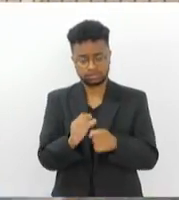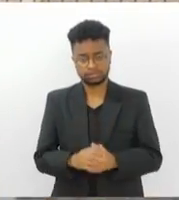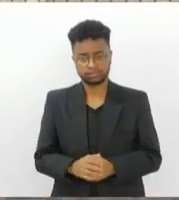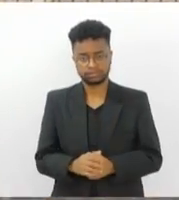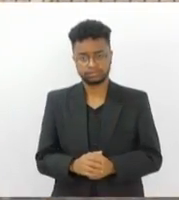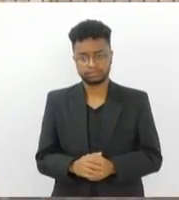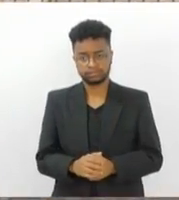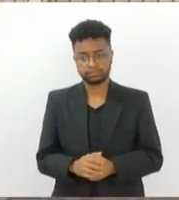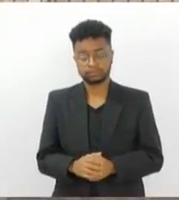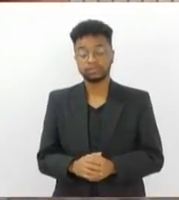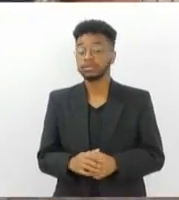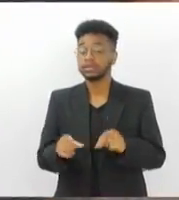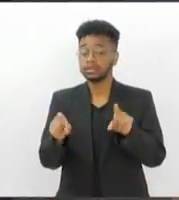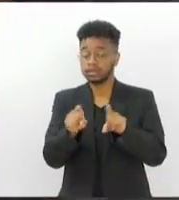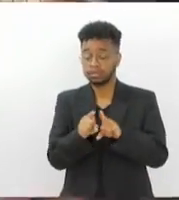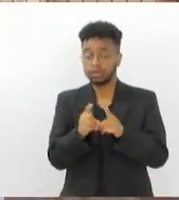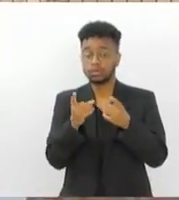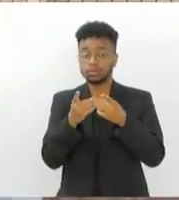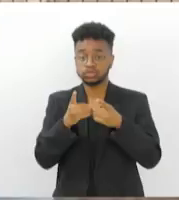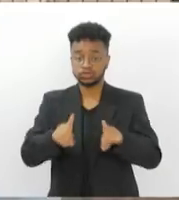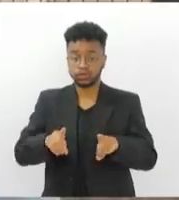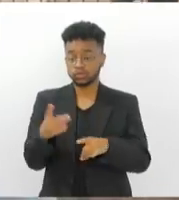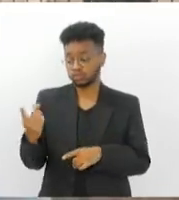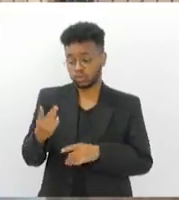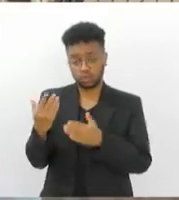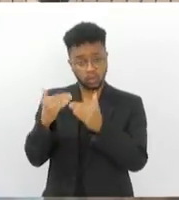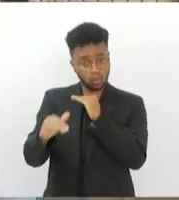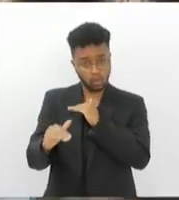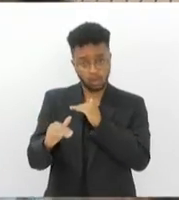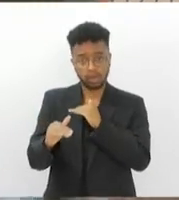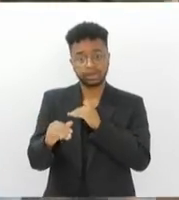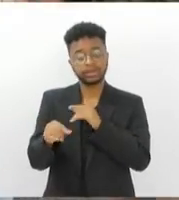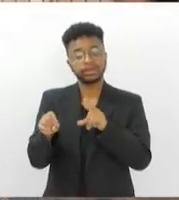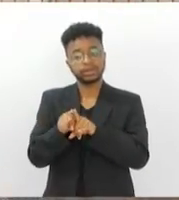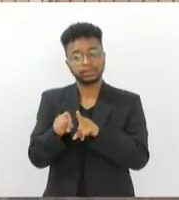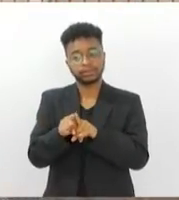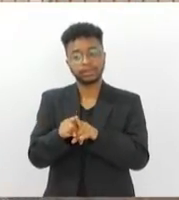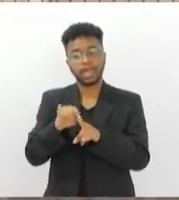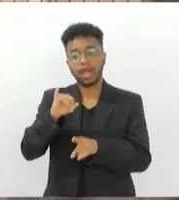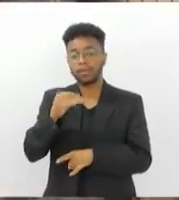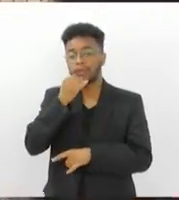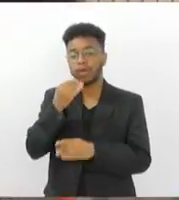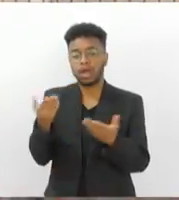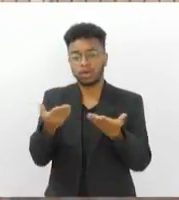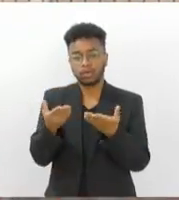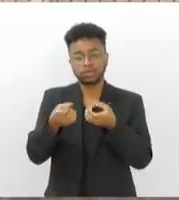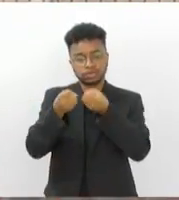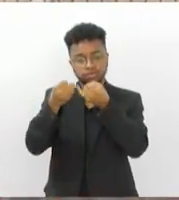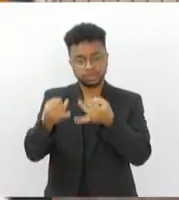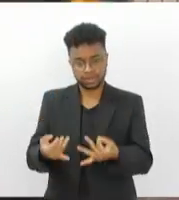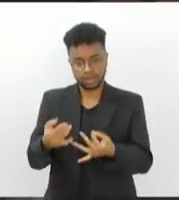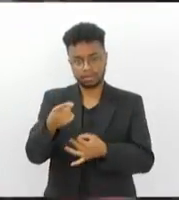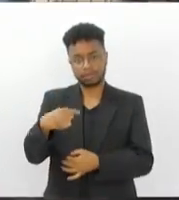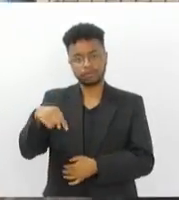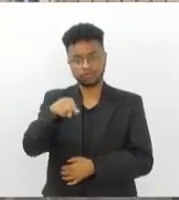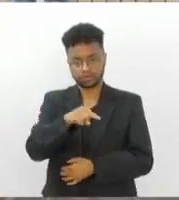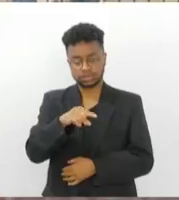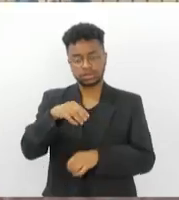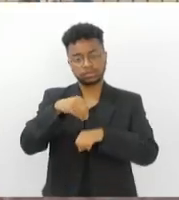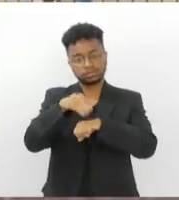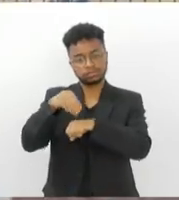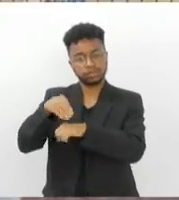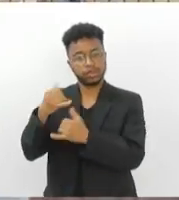eh mesmo em relação ao divórcio litigioso e só pra gente poder aproveitar pontuar e esclarecer trazendo